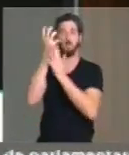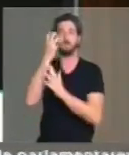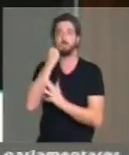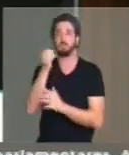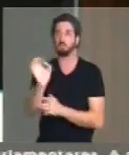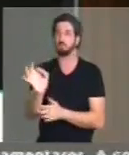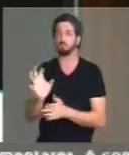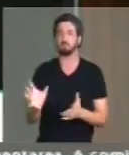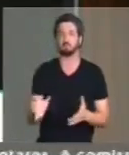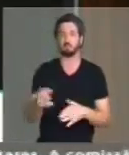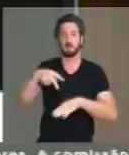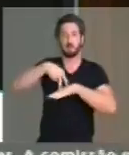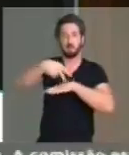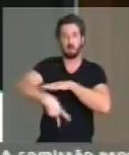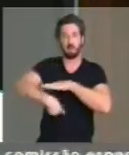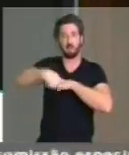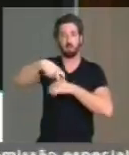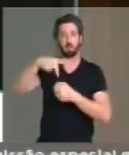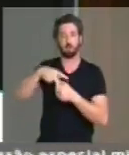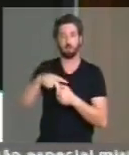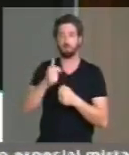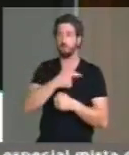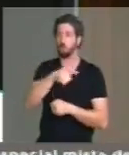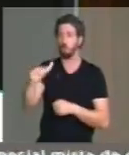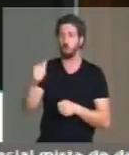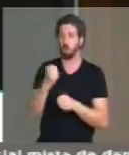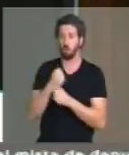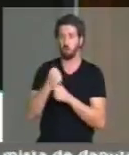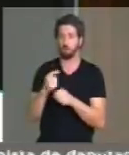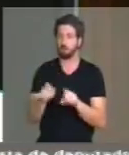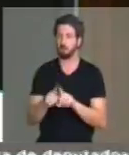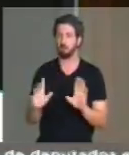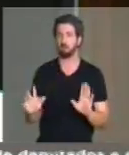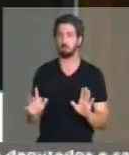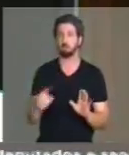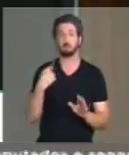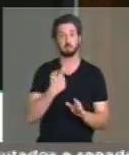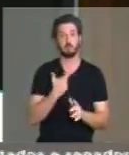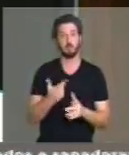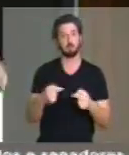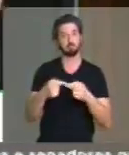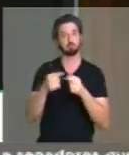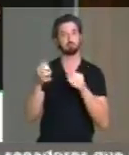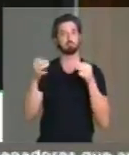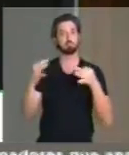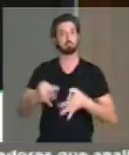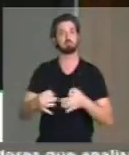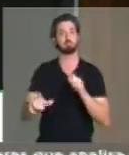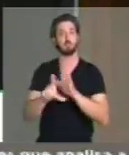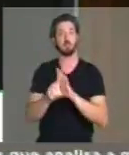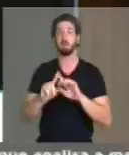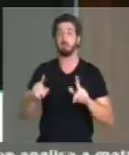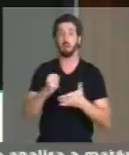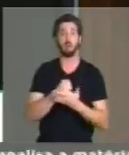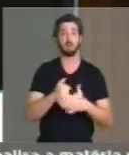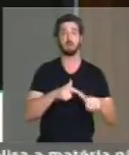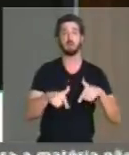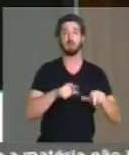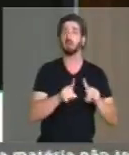superfaturamento nas plataformas e nas demais obras. Queremos a regularidade, mas queremos gerar